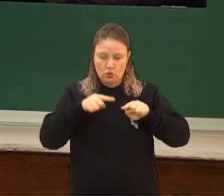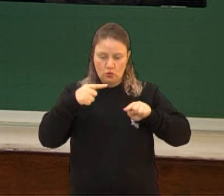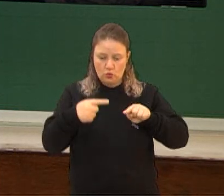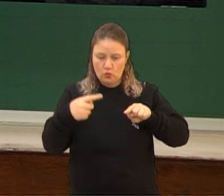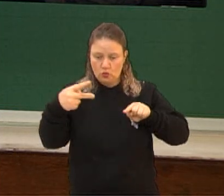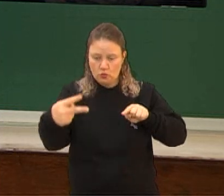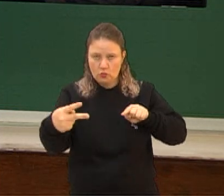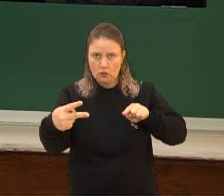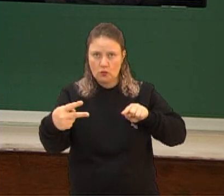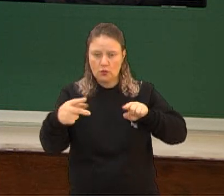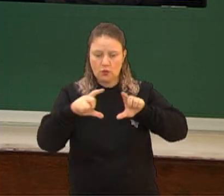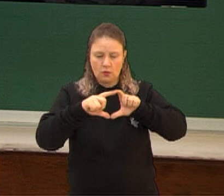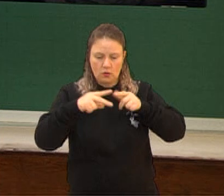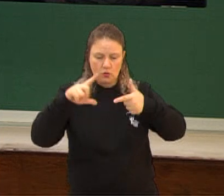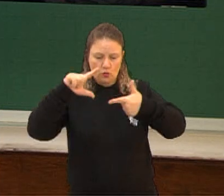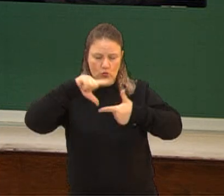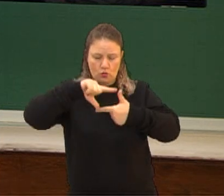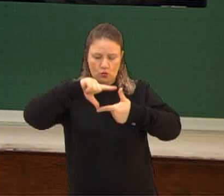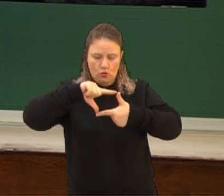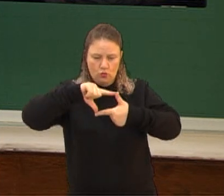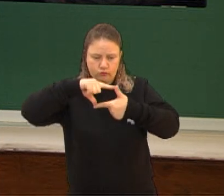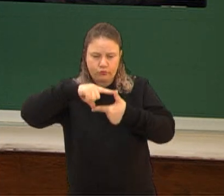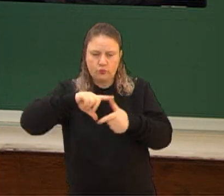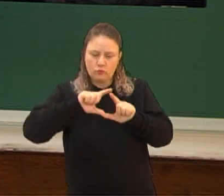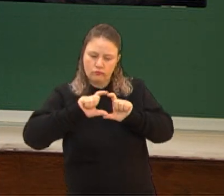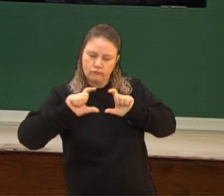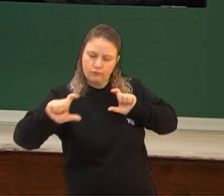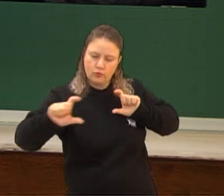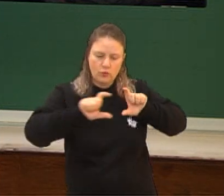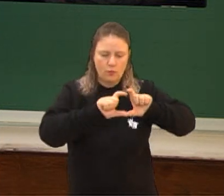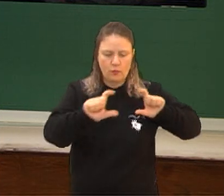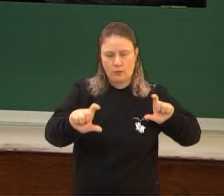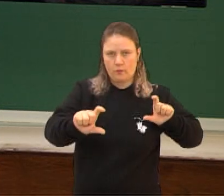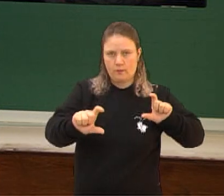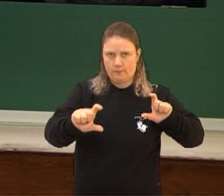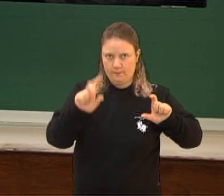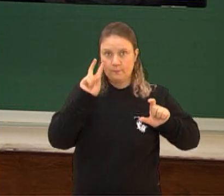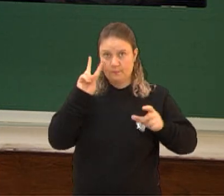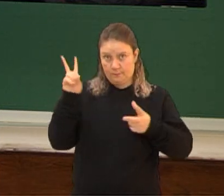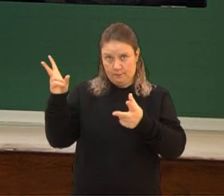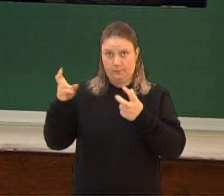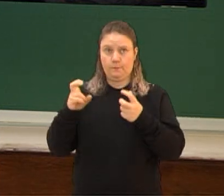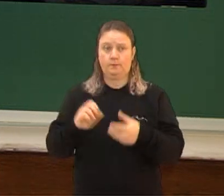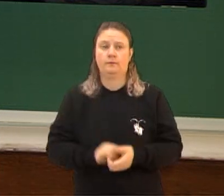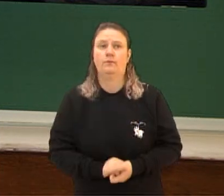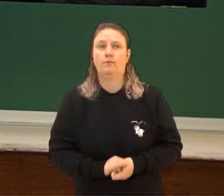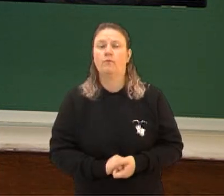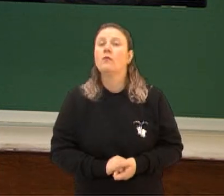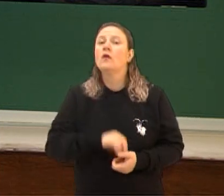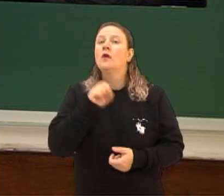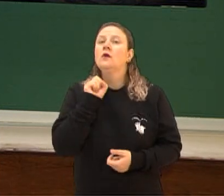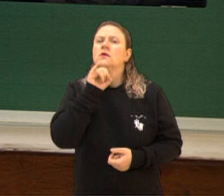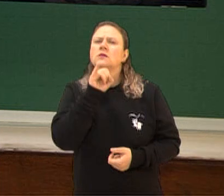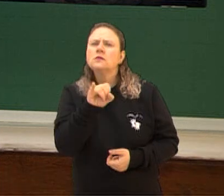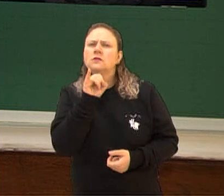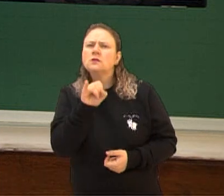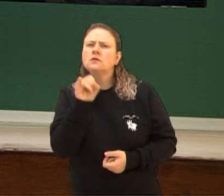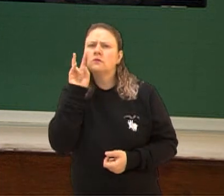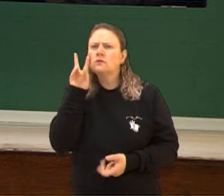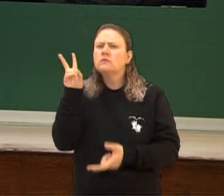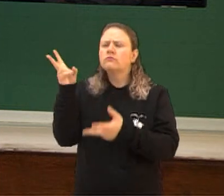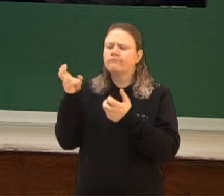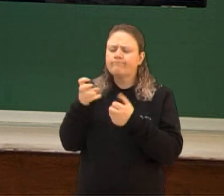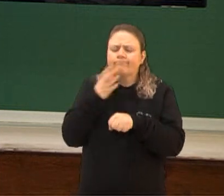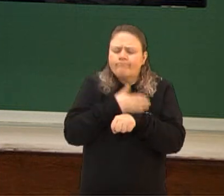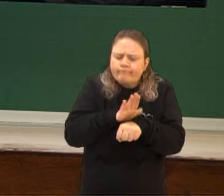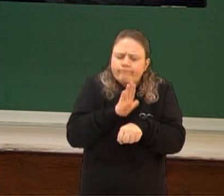meio. Calcula a área de cada pequeno triângulo e meio. Mas olha, se você focar, refazer